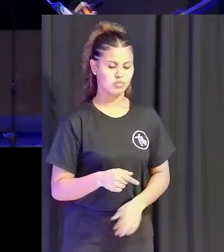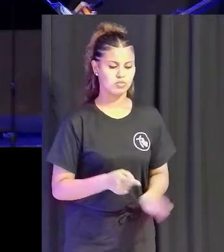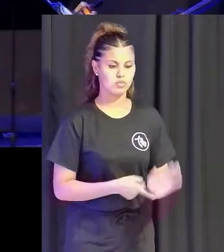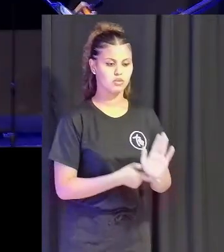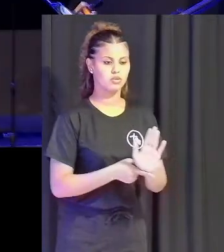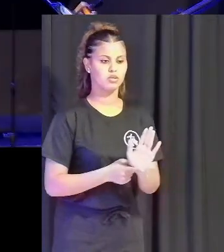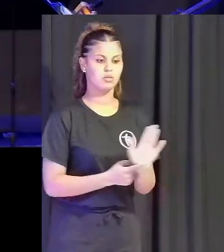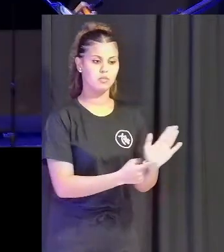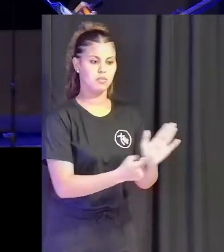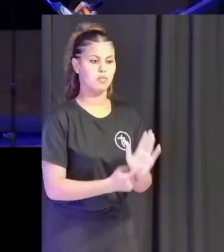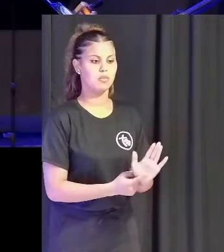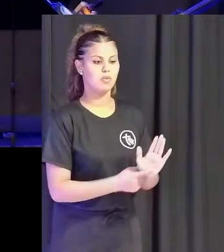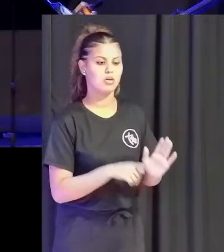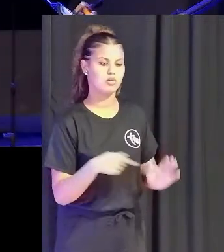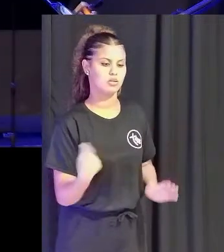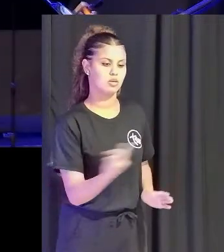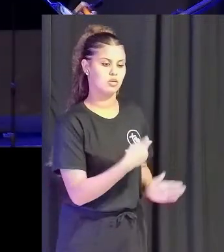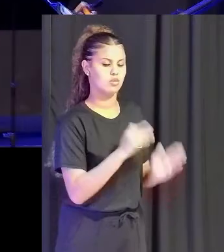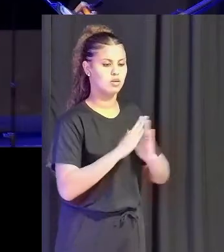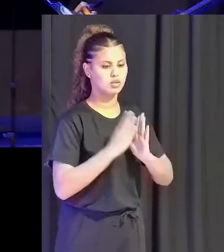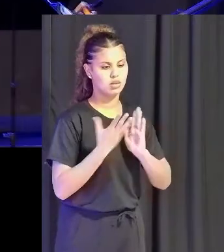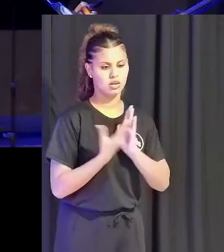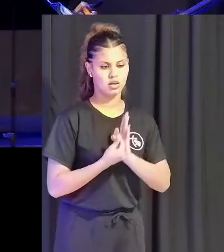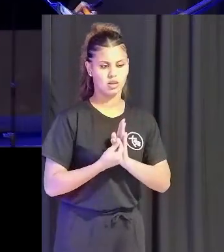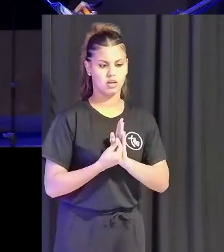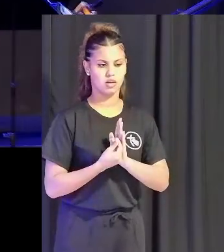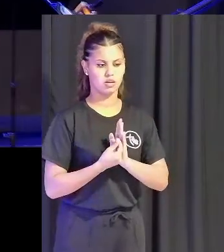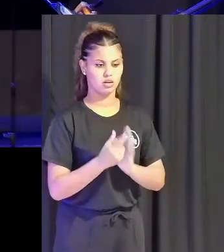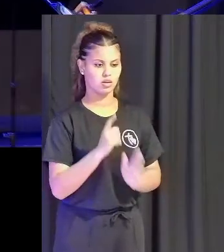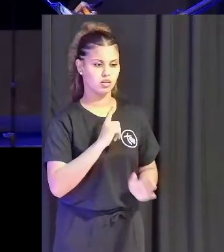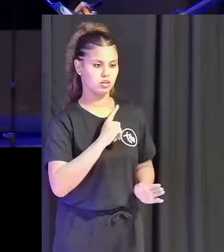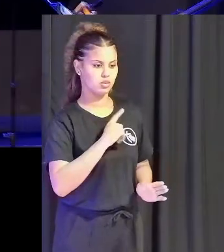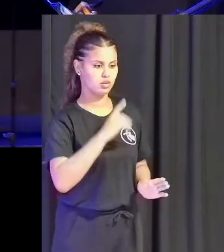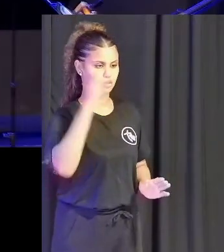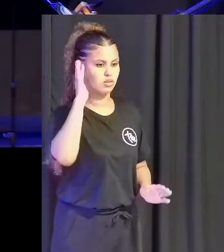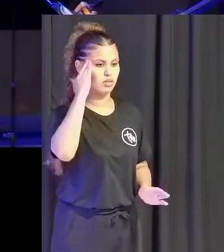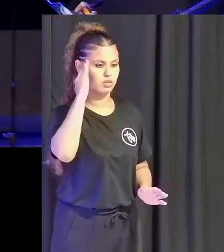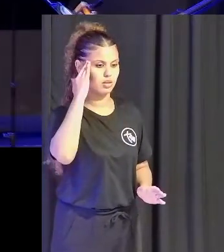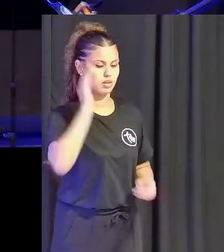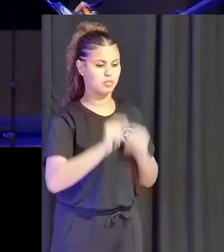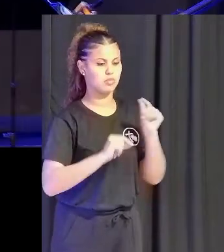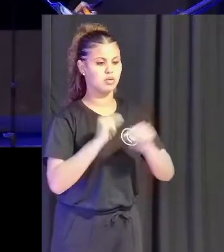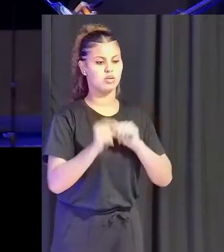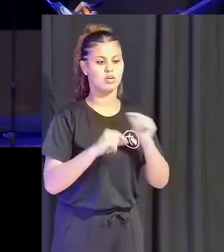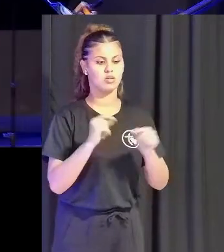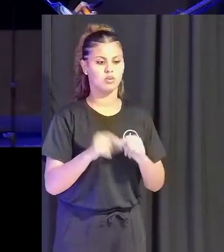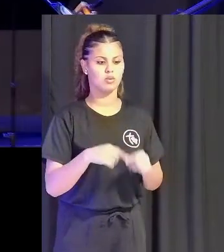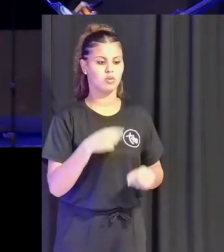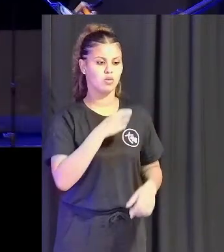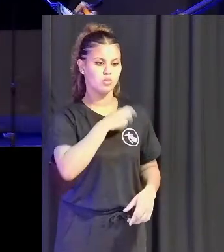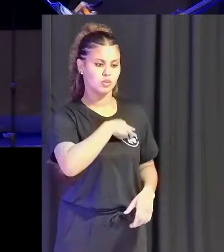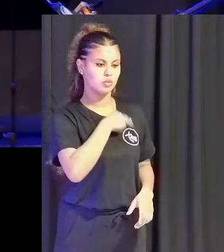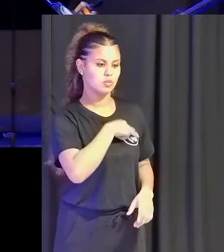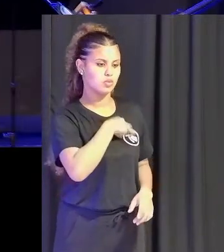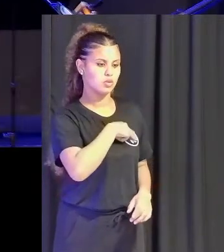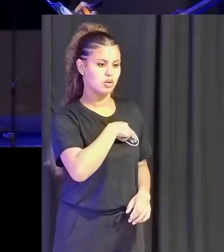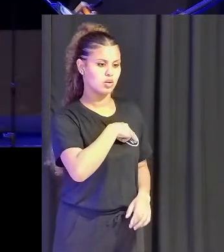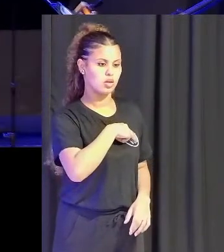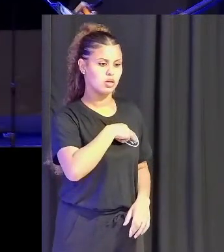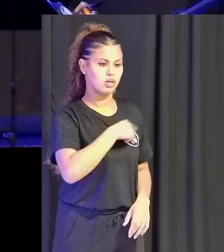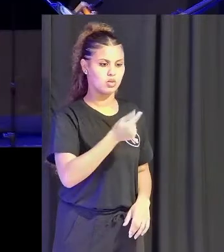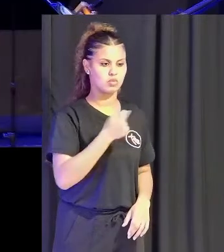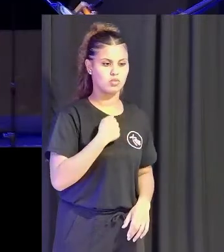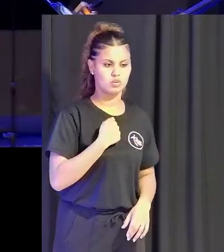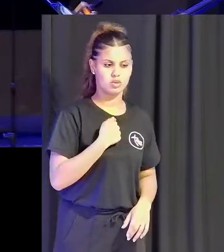visão missionária e trabalha para missões. Então, como um missionário, é legal fazer parte de uma